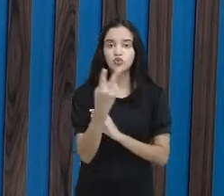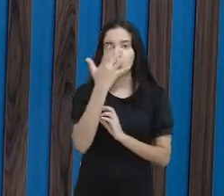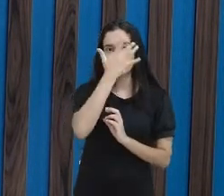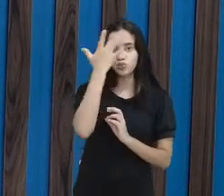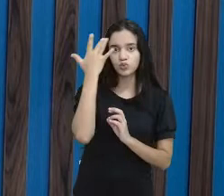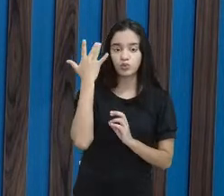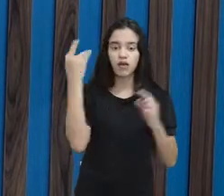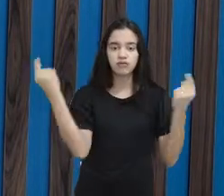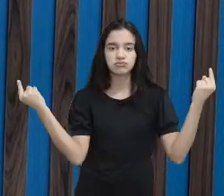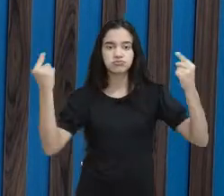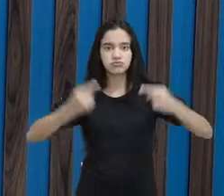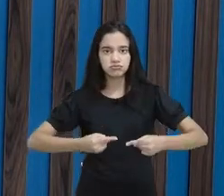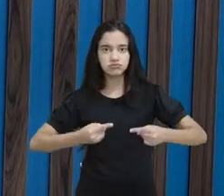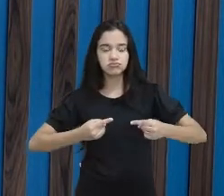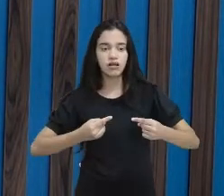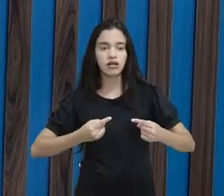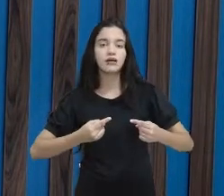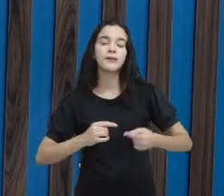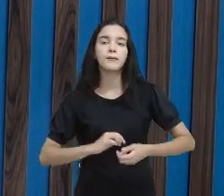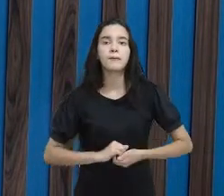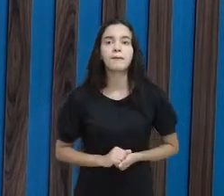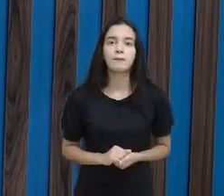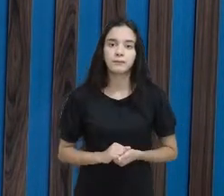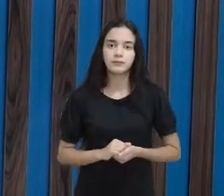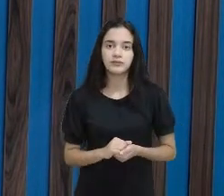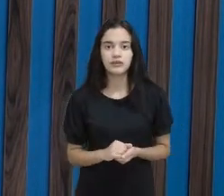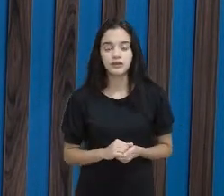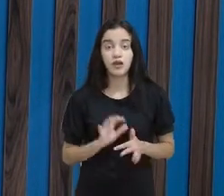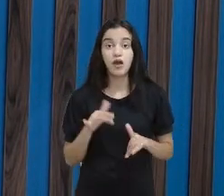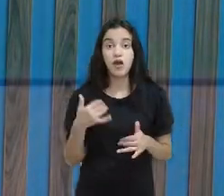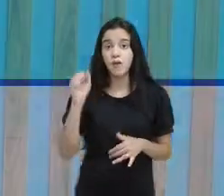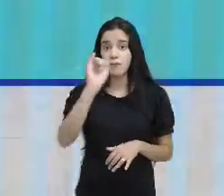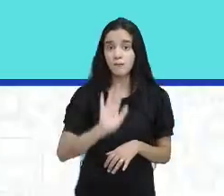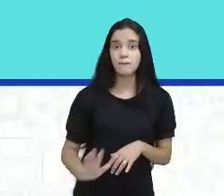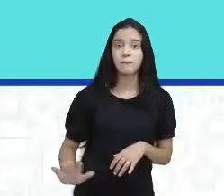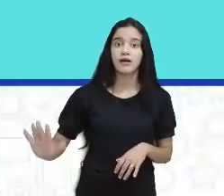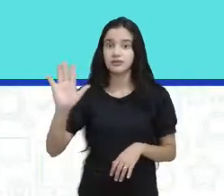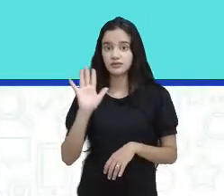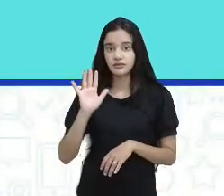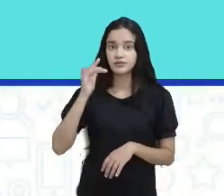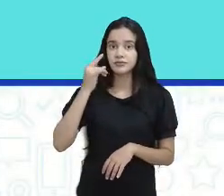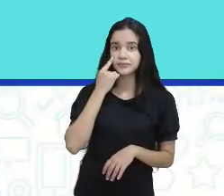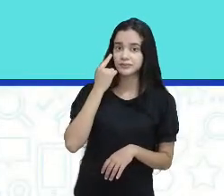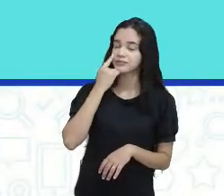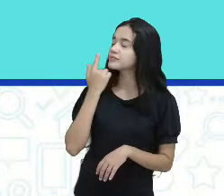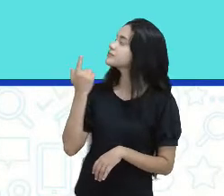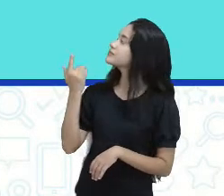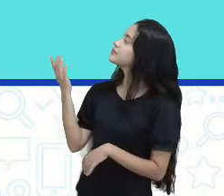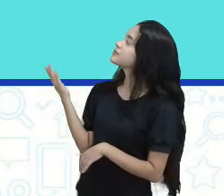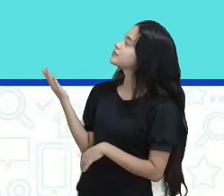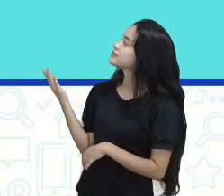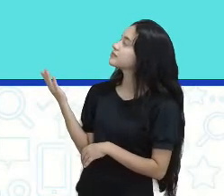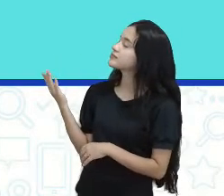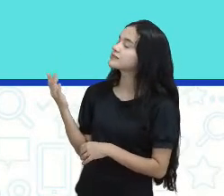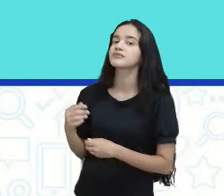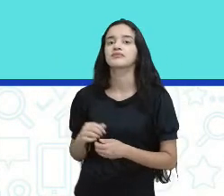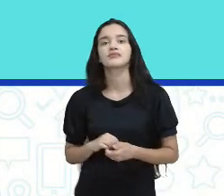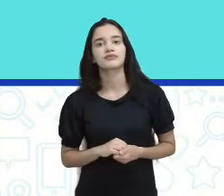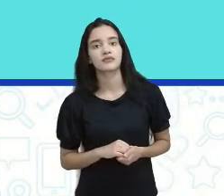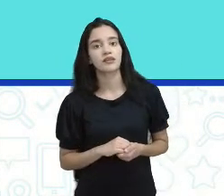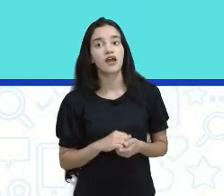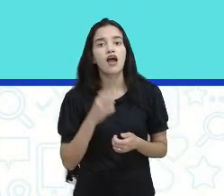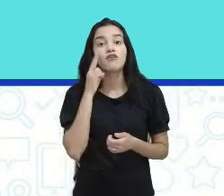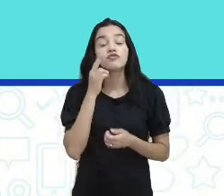que disputam ali a rodada. E aí eu trouxe uma imagem aí de cima, né? Para vocês verem um pouquinho